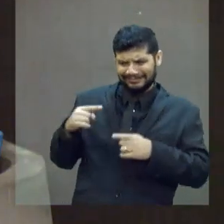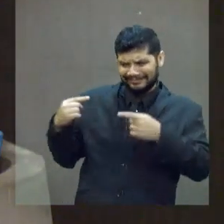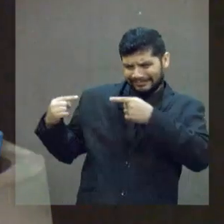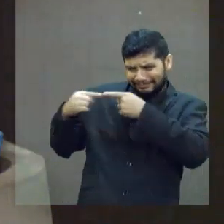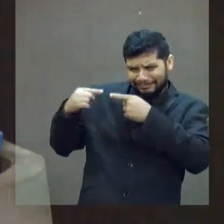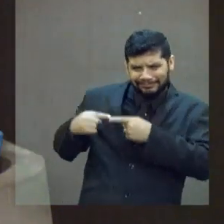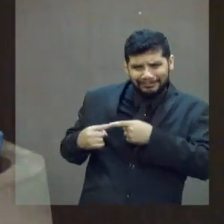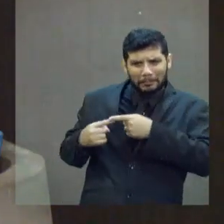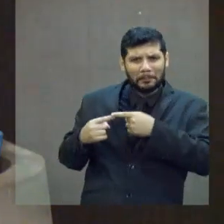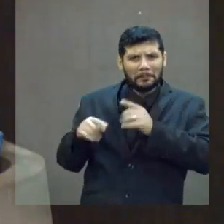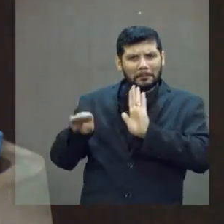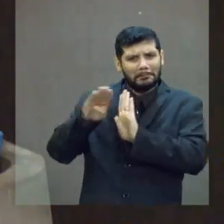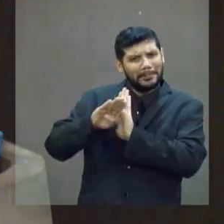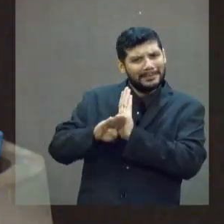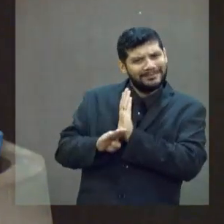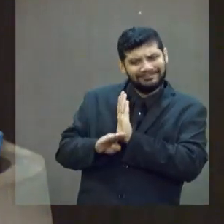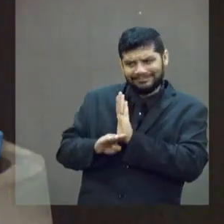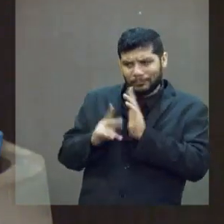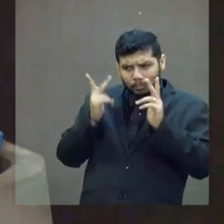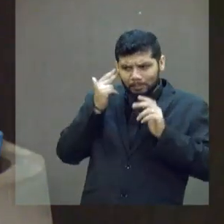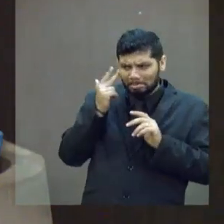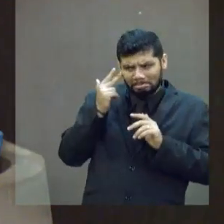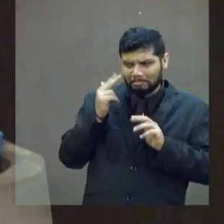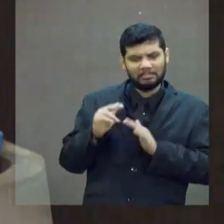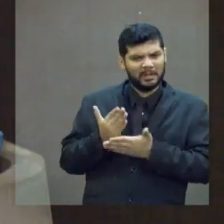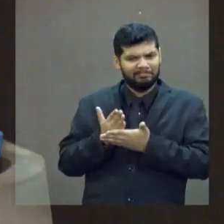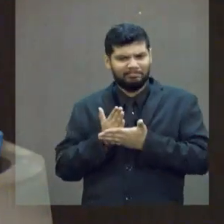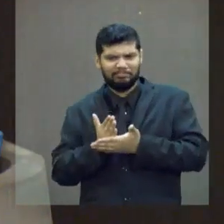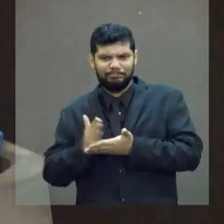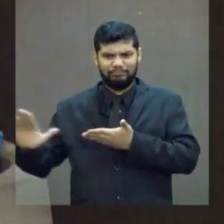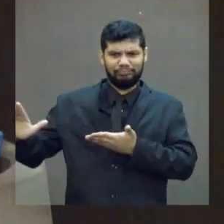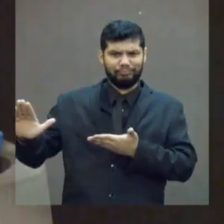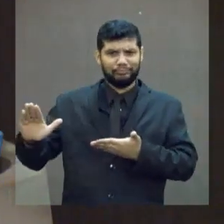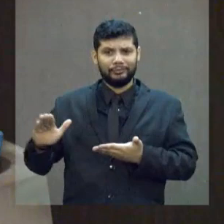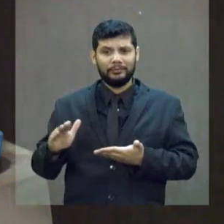padrões de normalidade. É por isso que